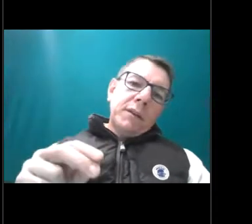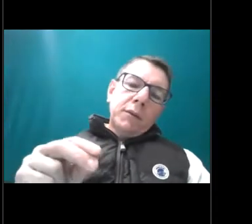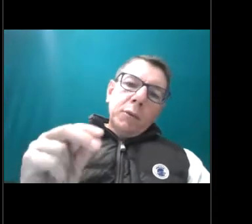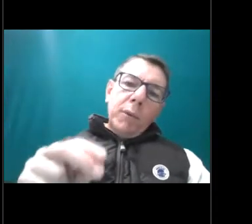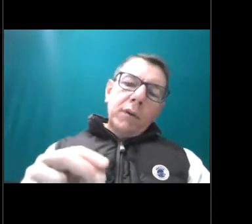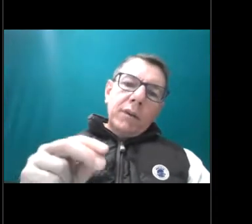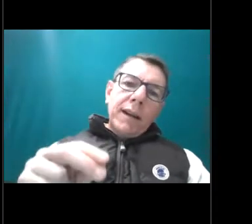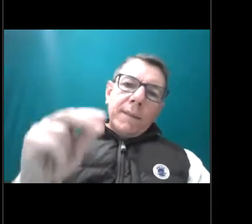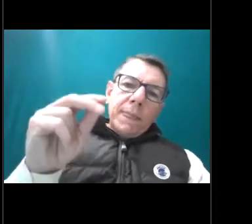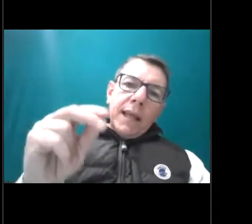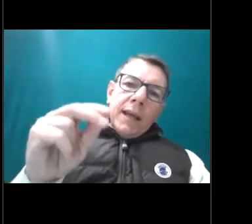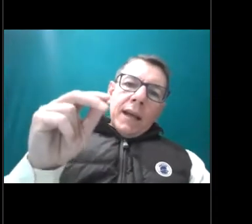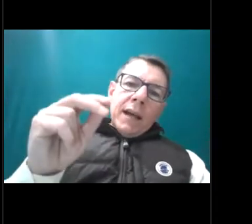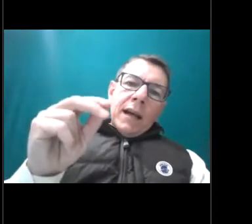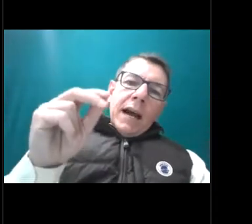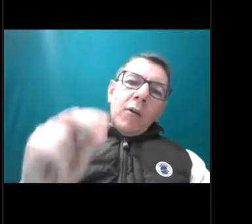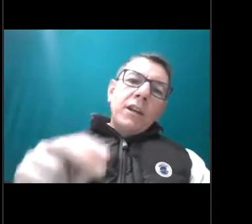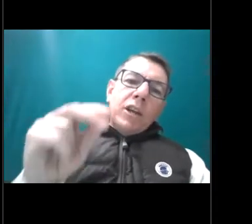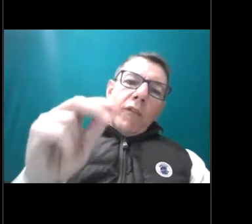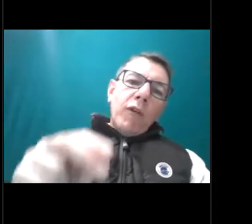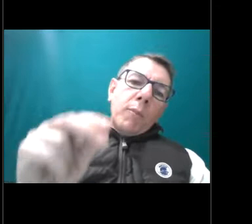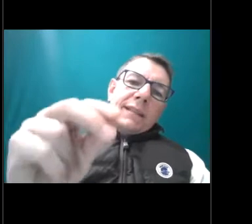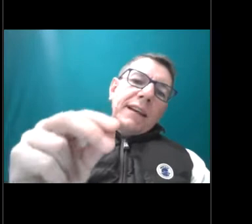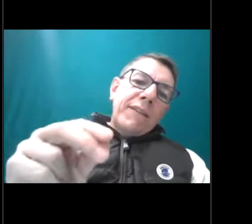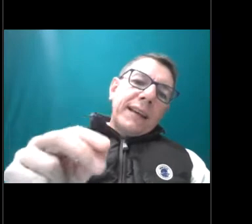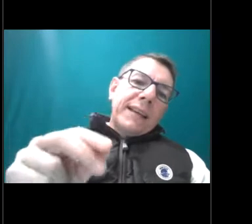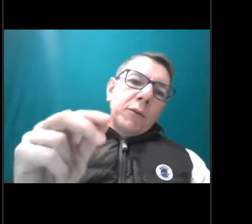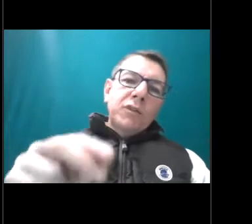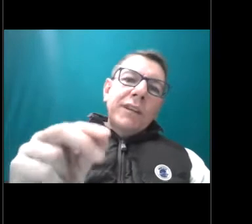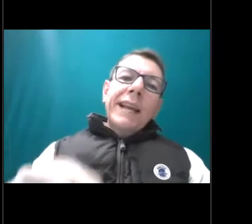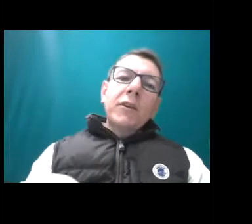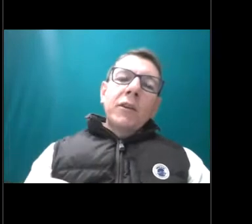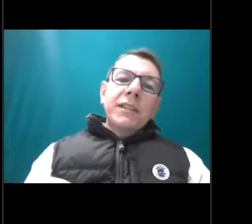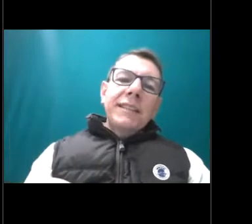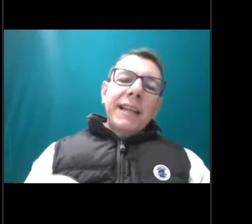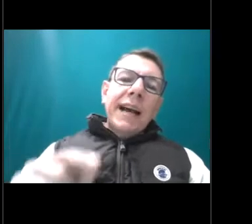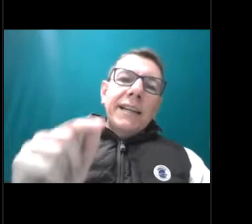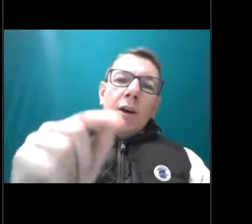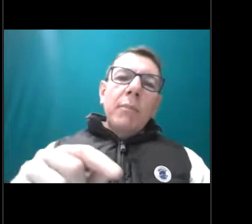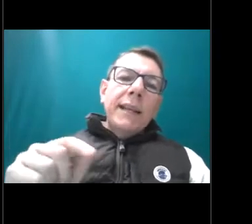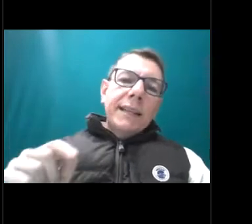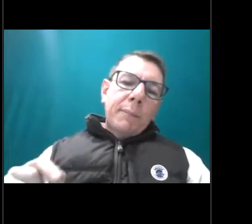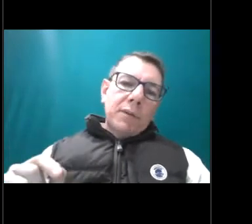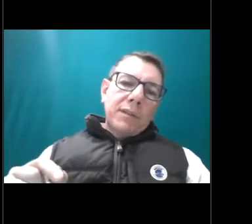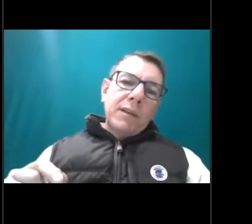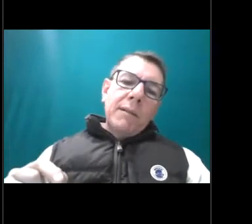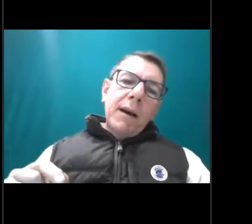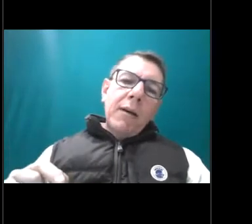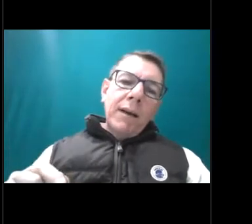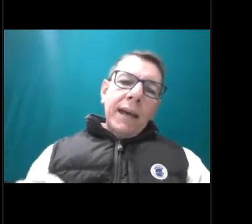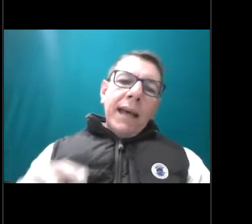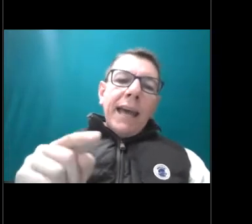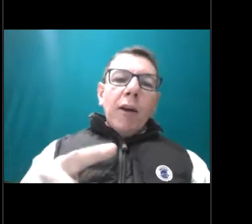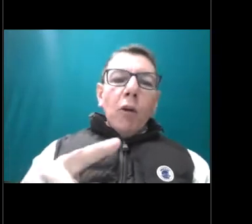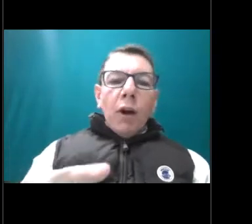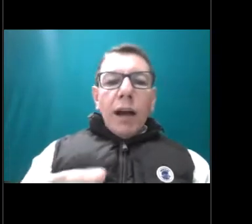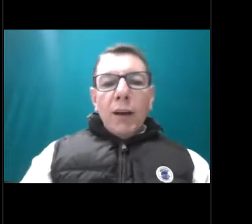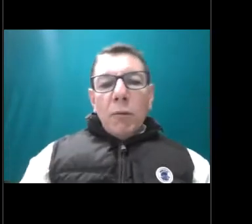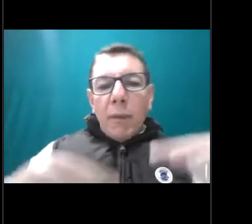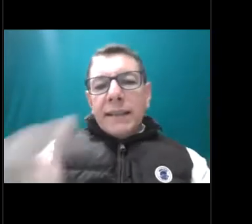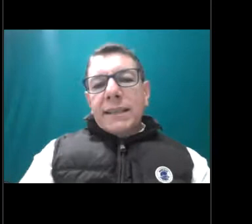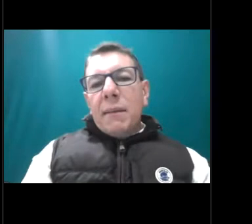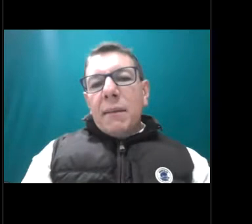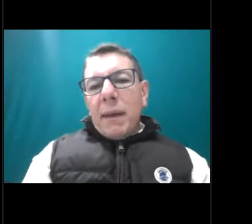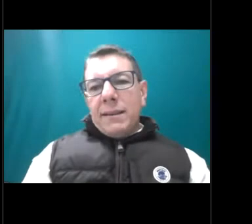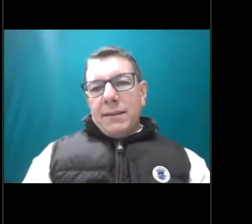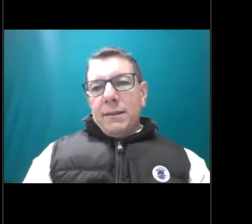vez, voltando no ponto, né? Aonde que eu vou começar a falar que o uso de tecnologia em silagem aumenta a produção animal? É